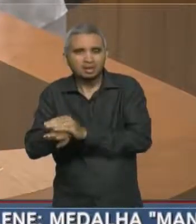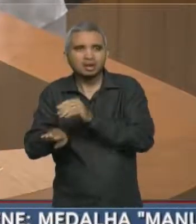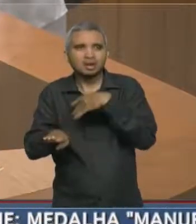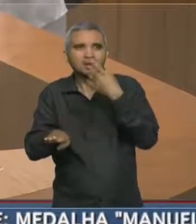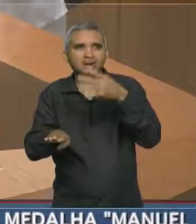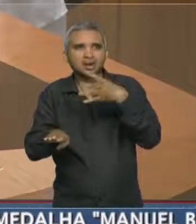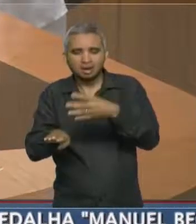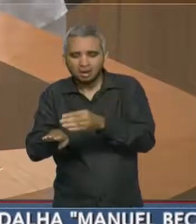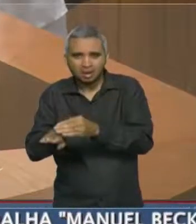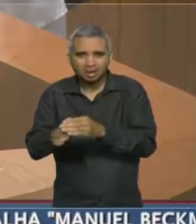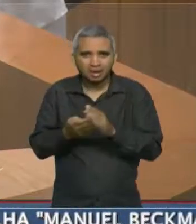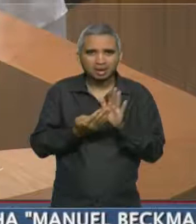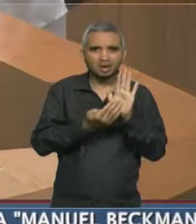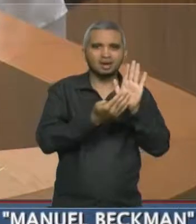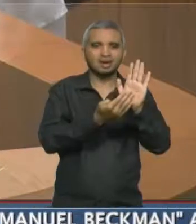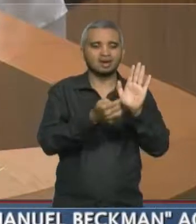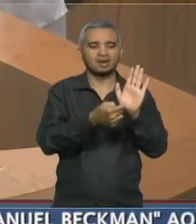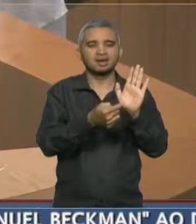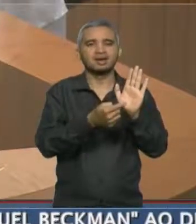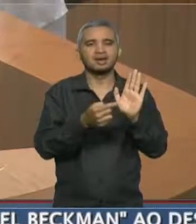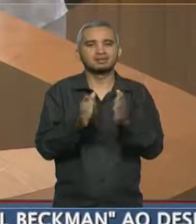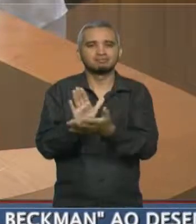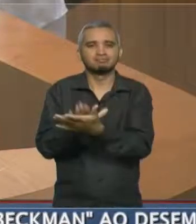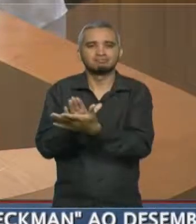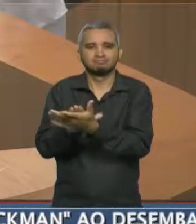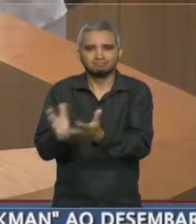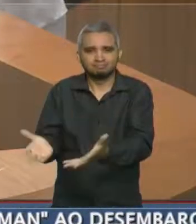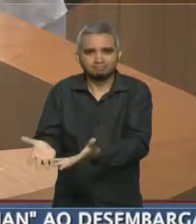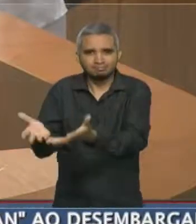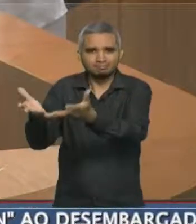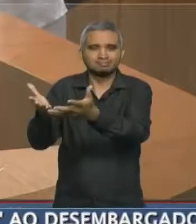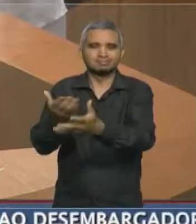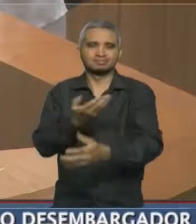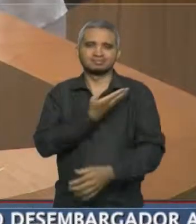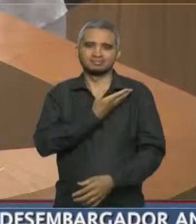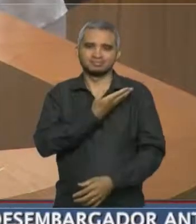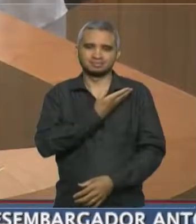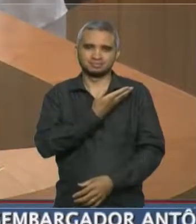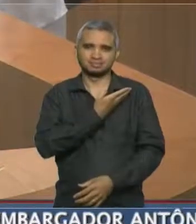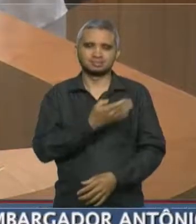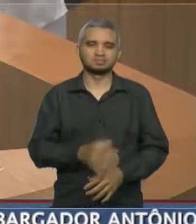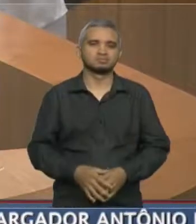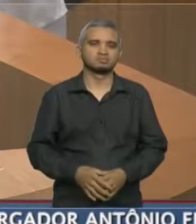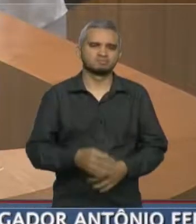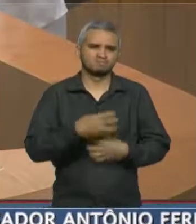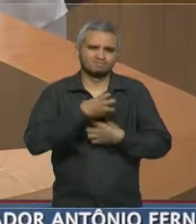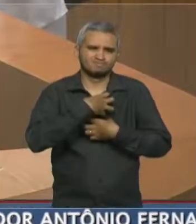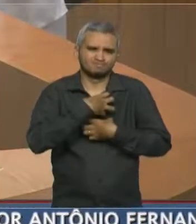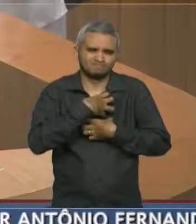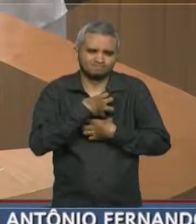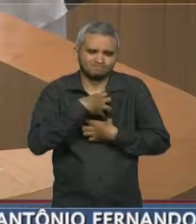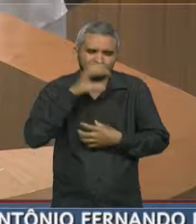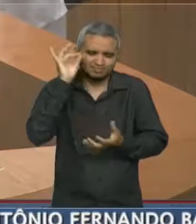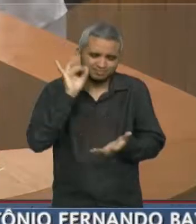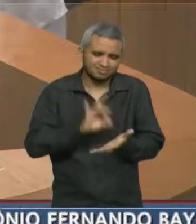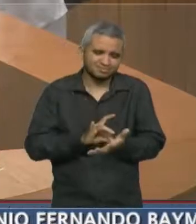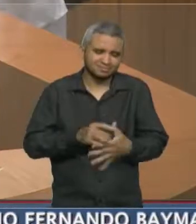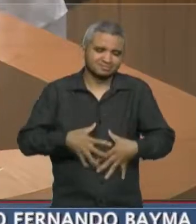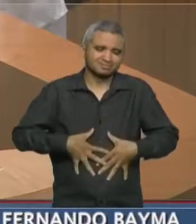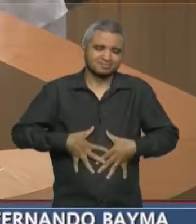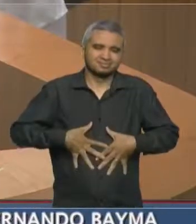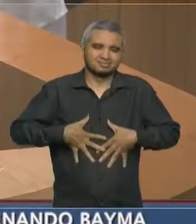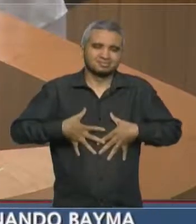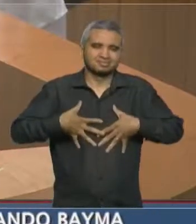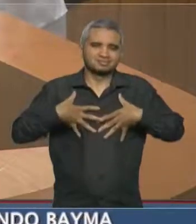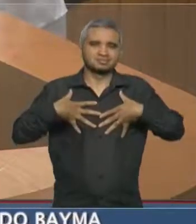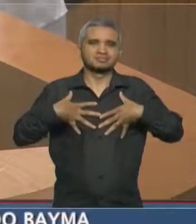amigo. Portanto, eu me sinto extremamente honrado em